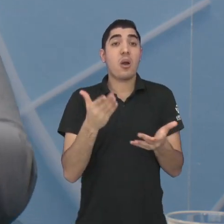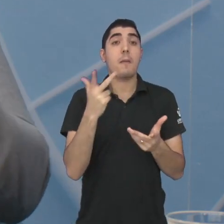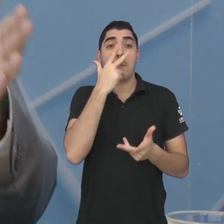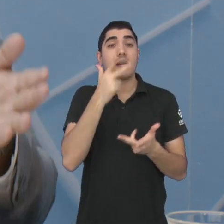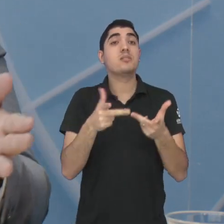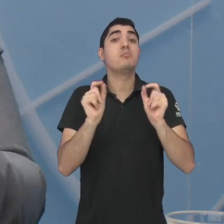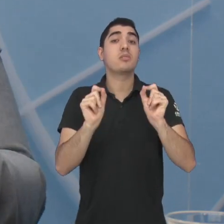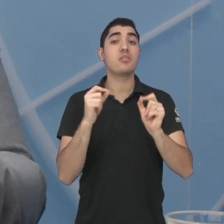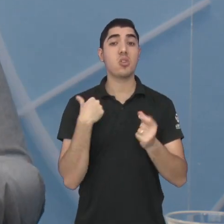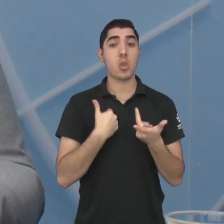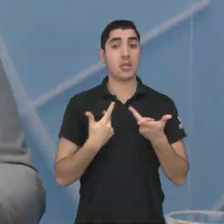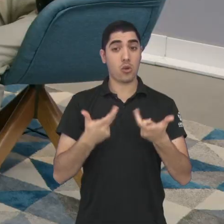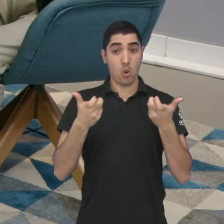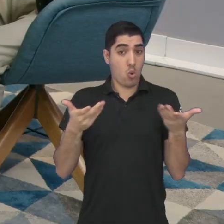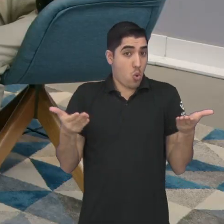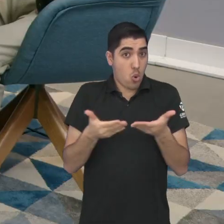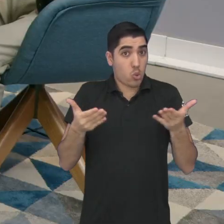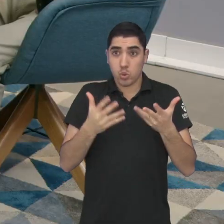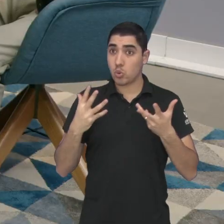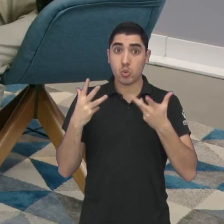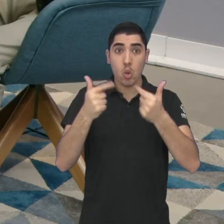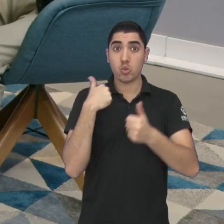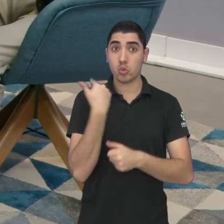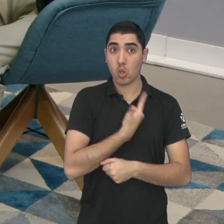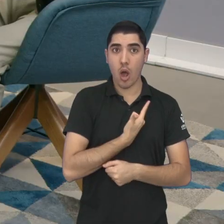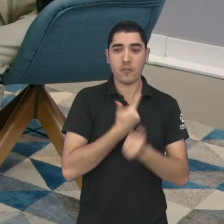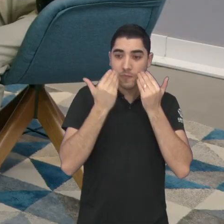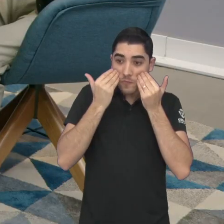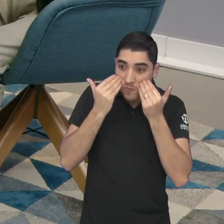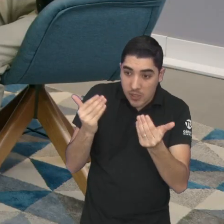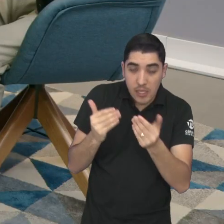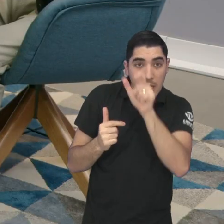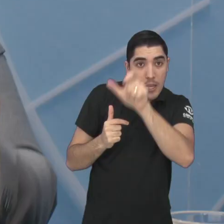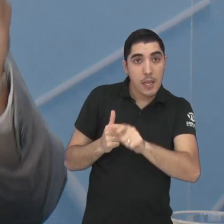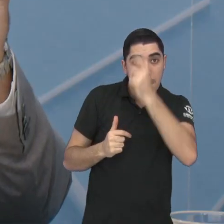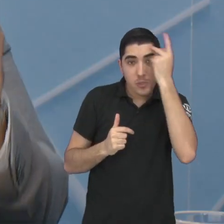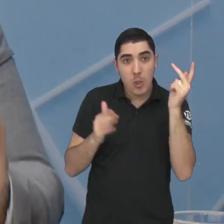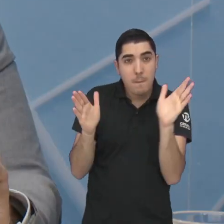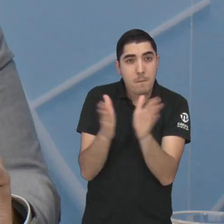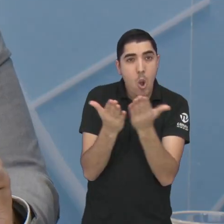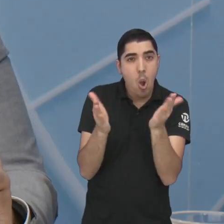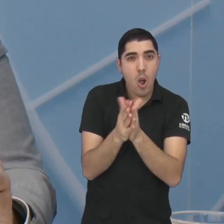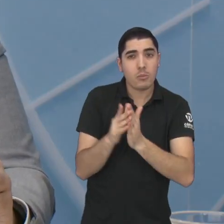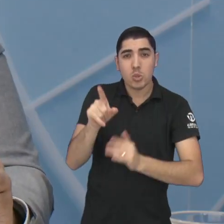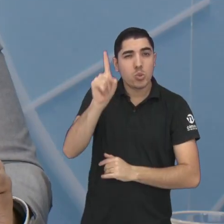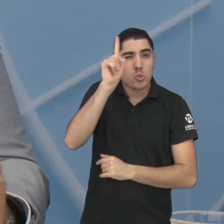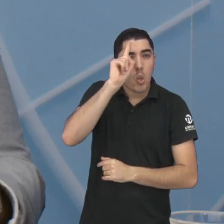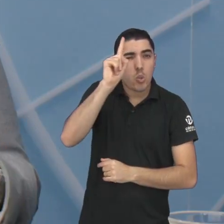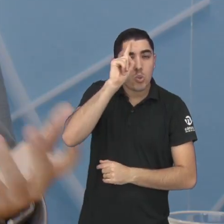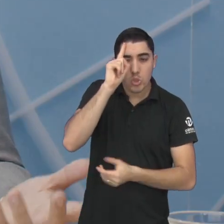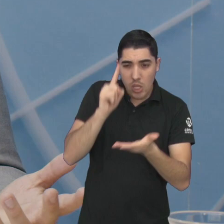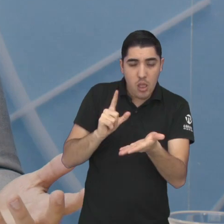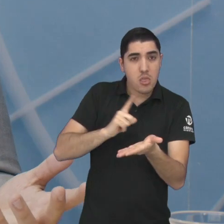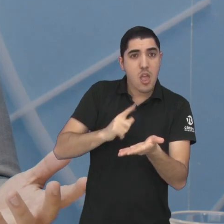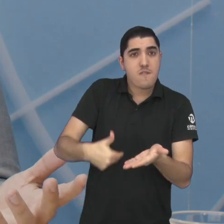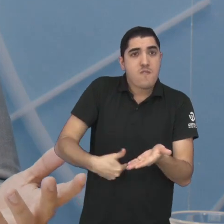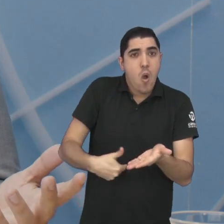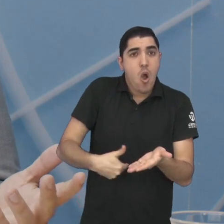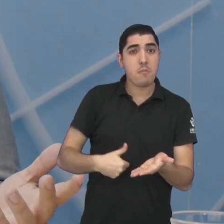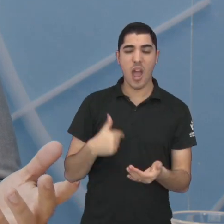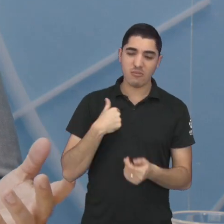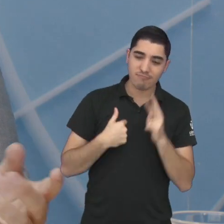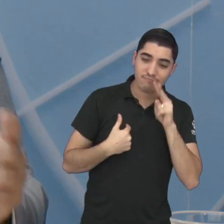passa, e provavelmente todos nós aqui normalizou isso. passamos na frente de pessoas que passam fome todos os dias da nossa vida, e isso não nos toca